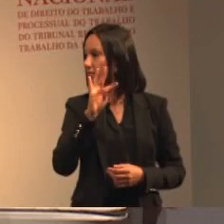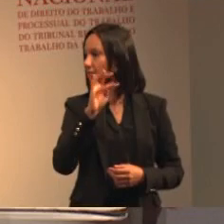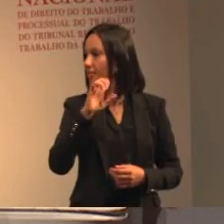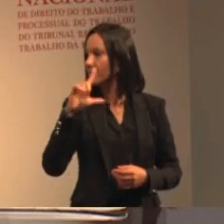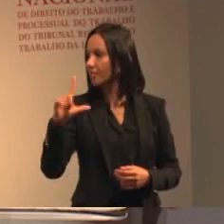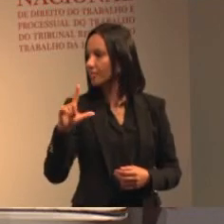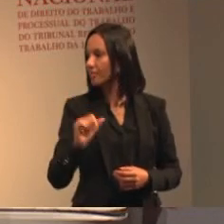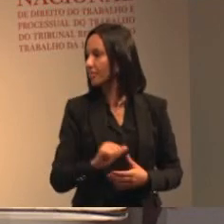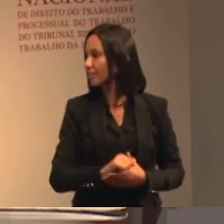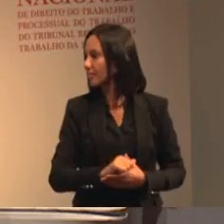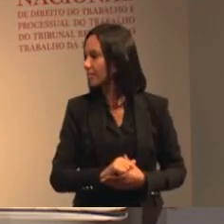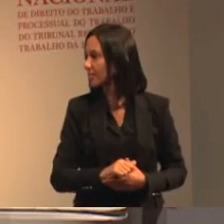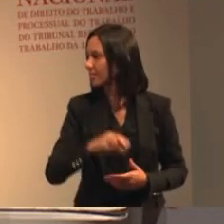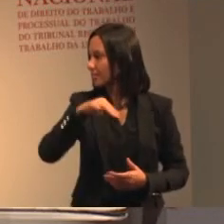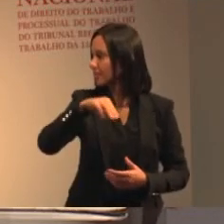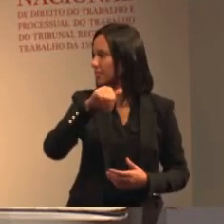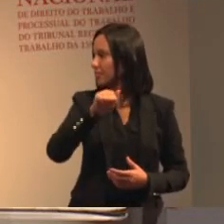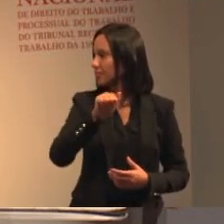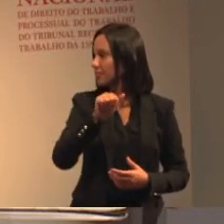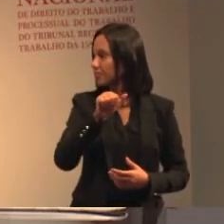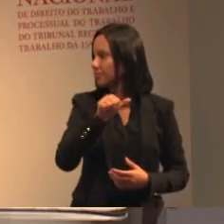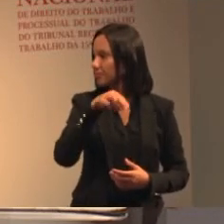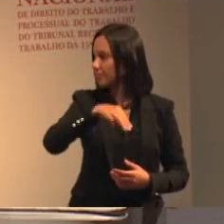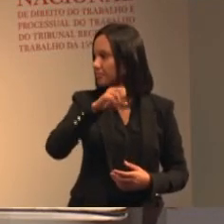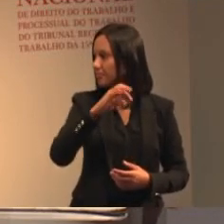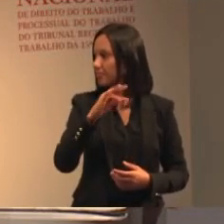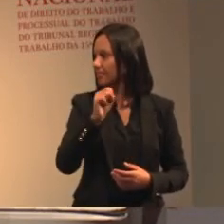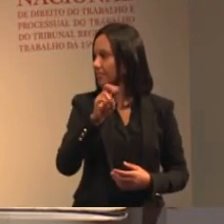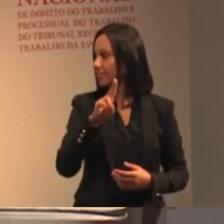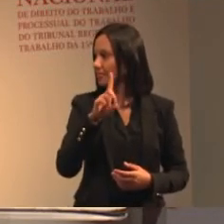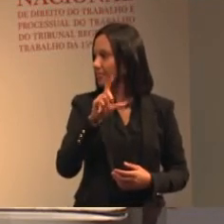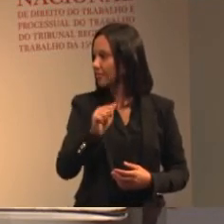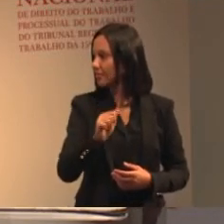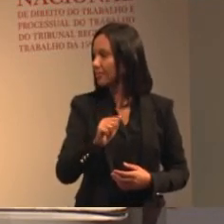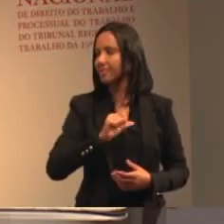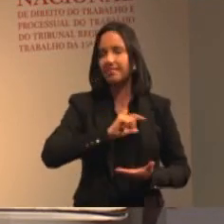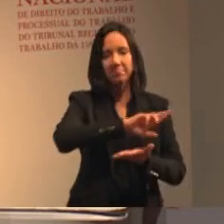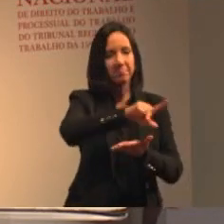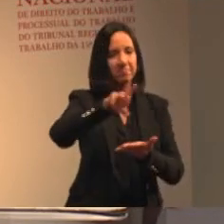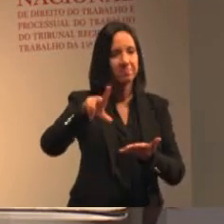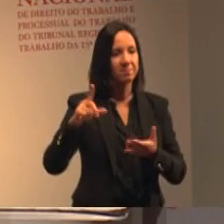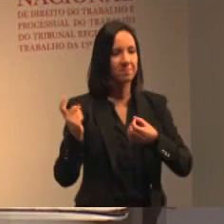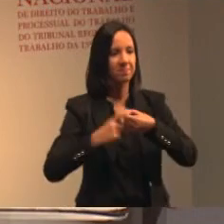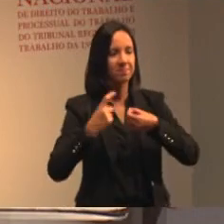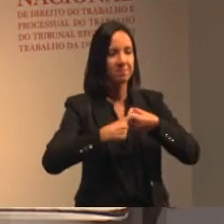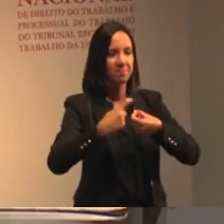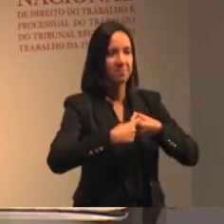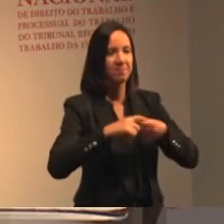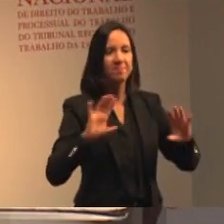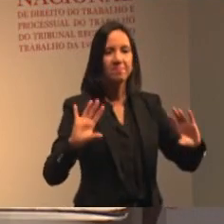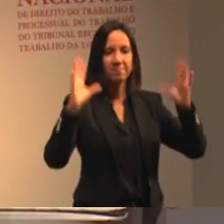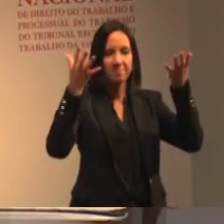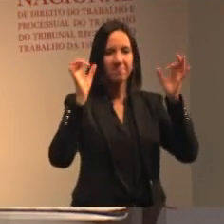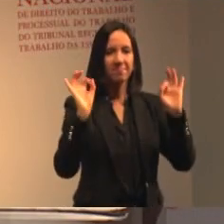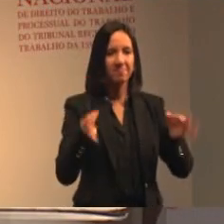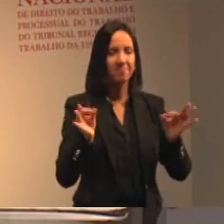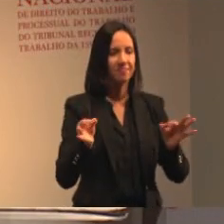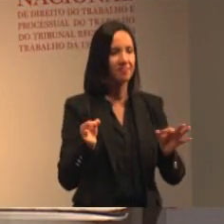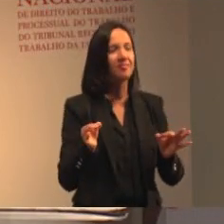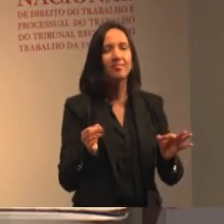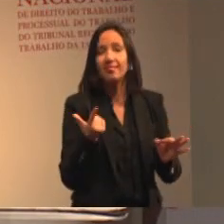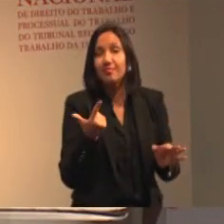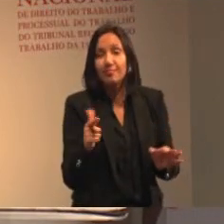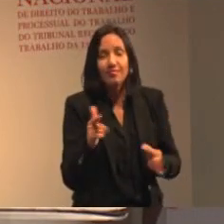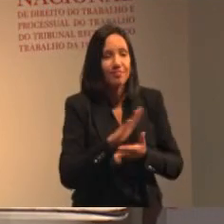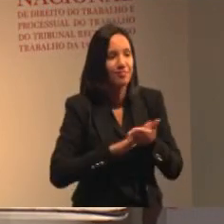Telecomunicações, Matsuda e Cófico Internacional, sem os quais este evento, certamente, não teria